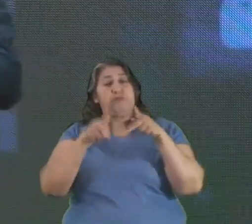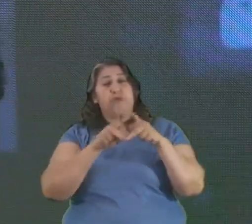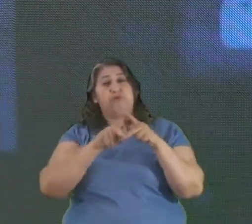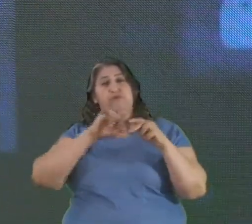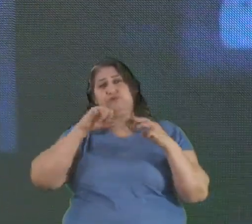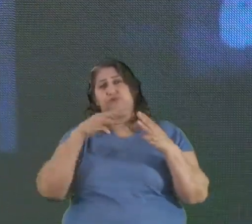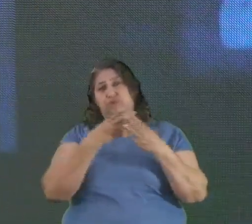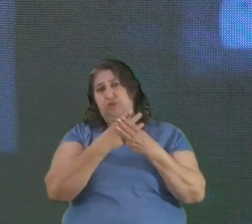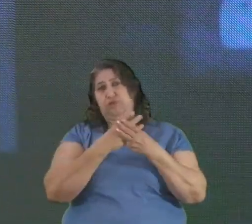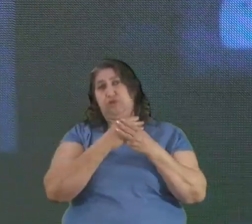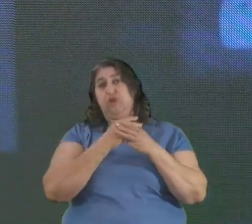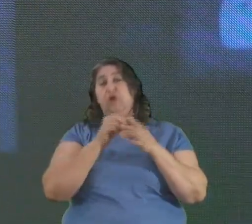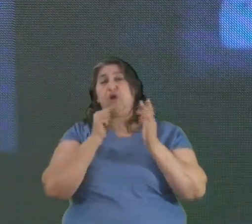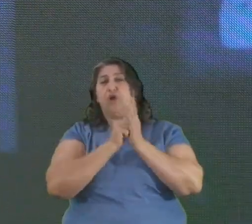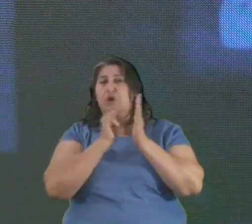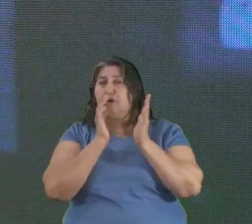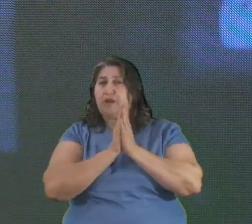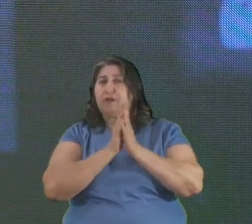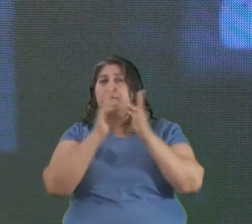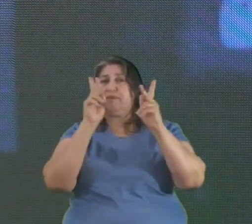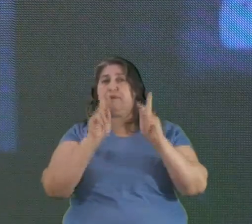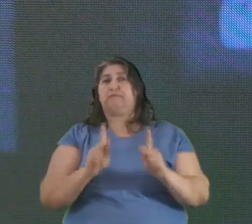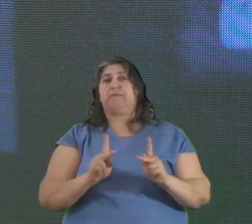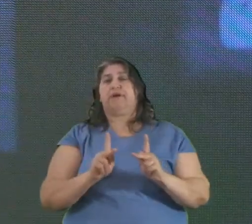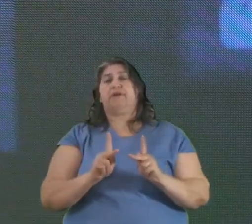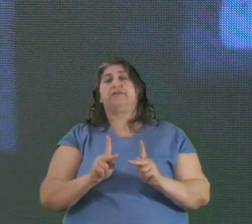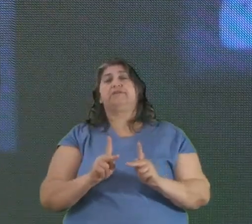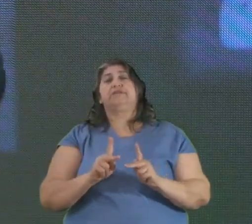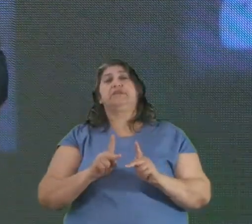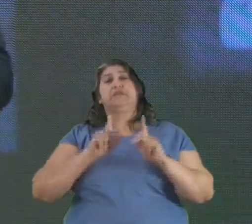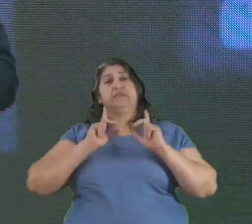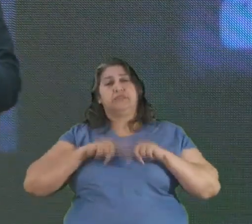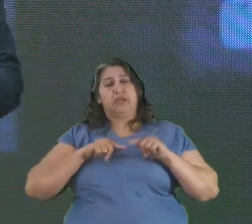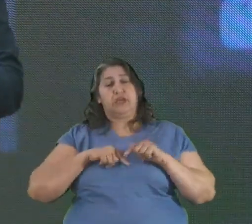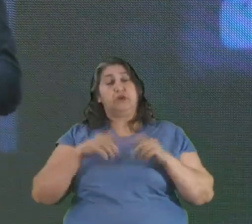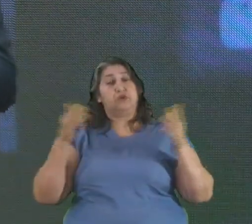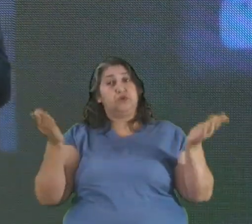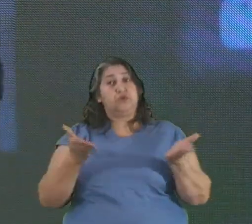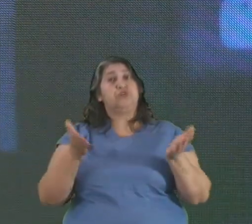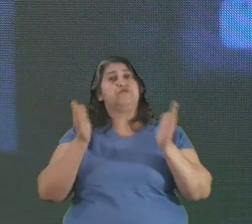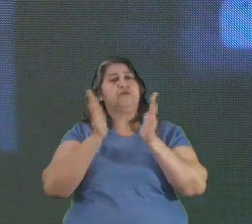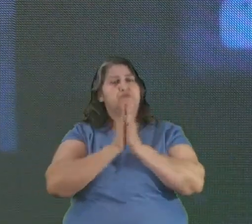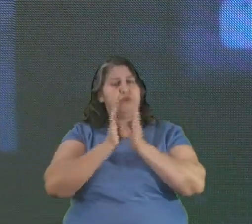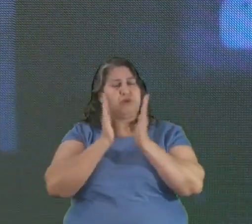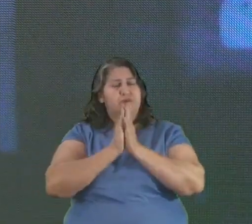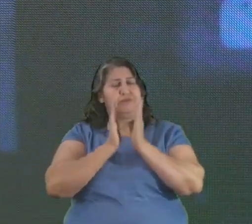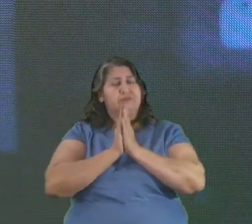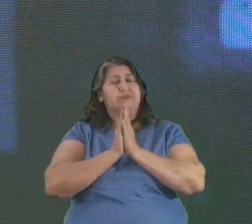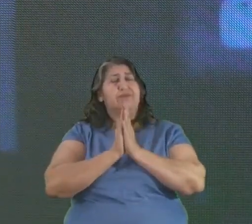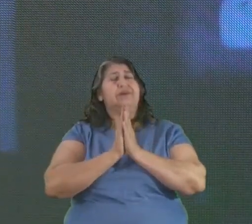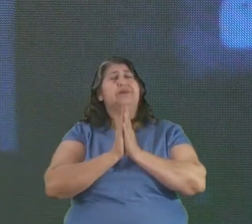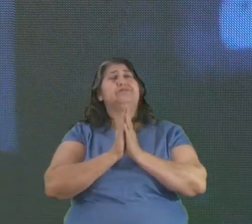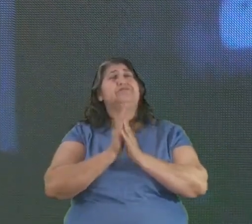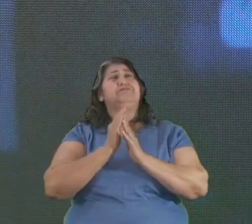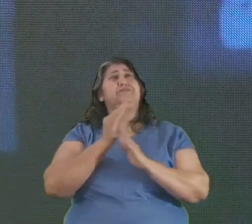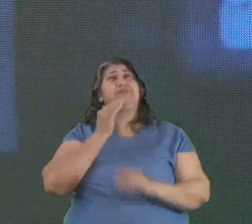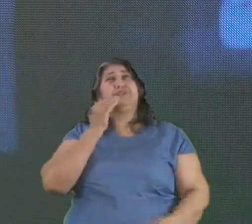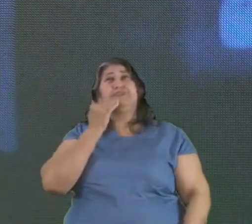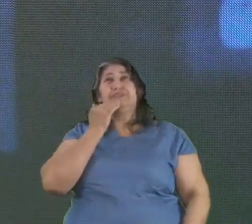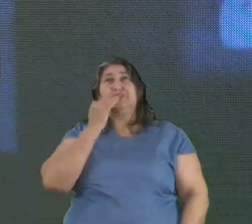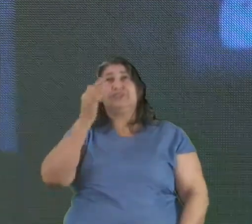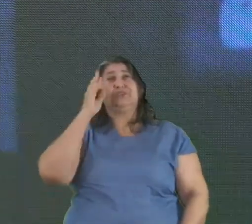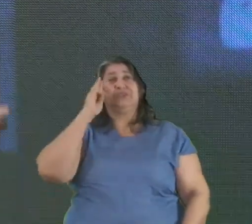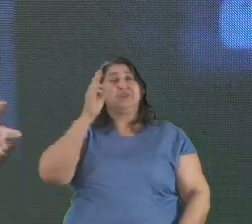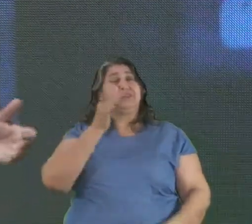pela paz de Jerusalém, e hoje à noite ainda nós vamos levantar um clamor para que o Senhor tenha